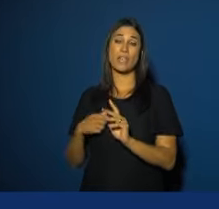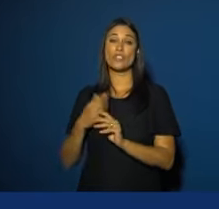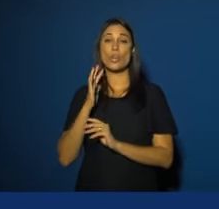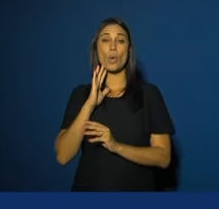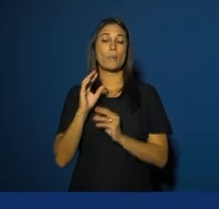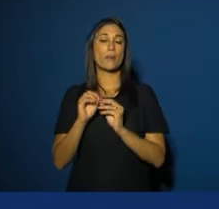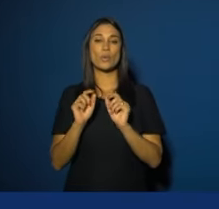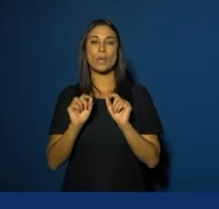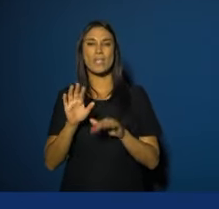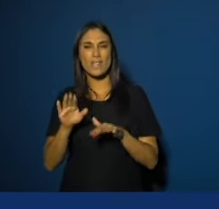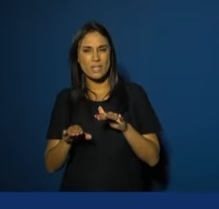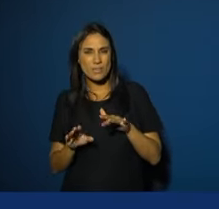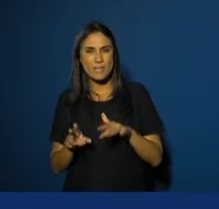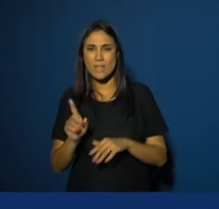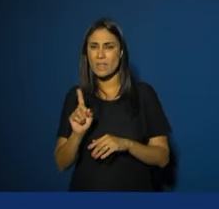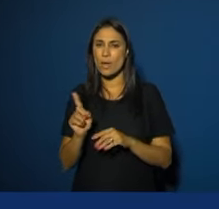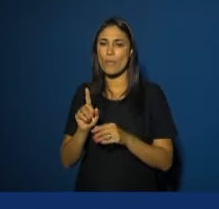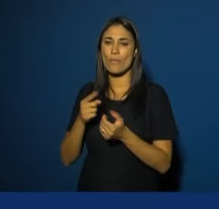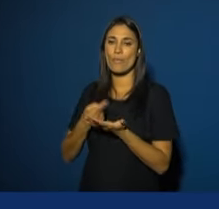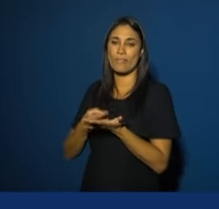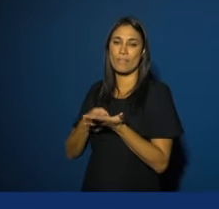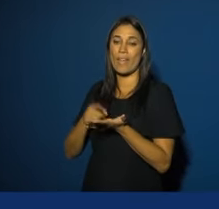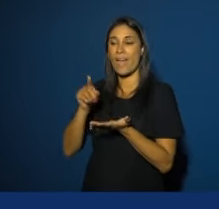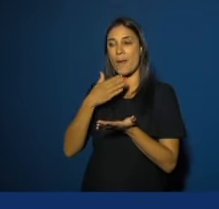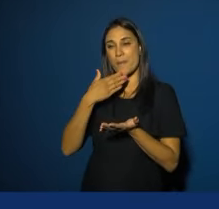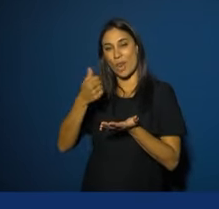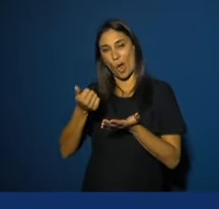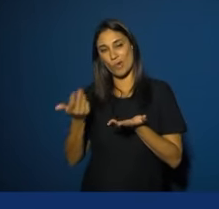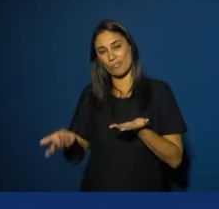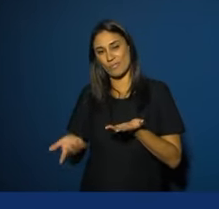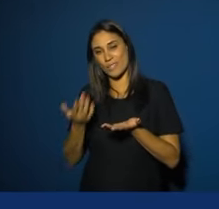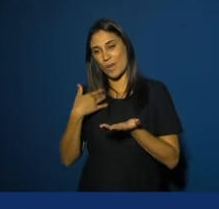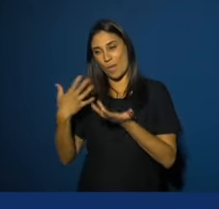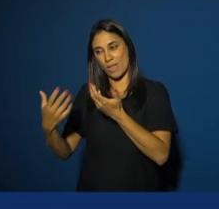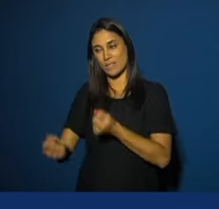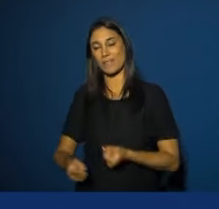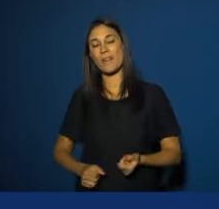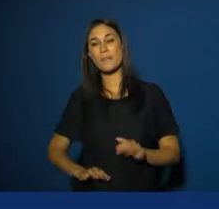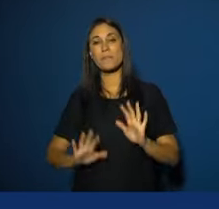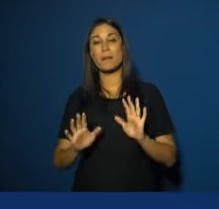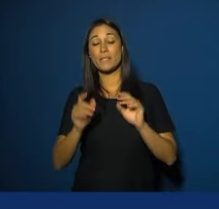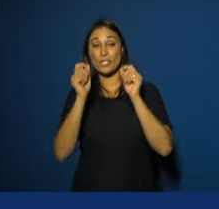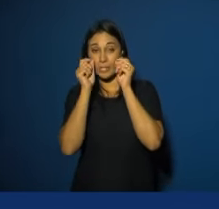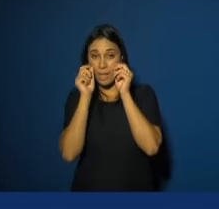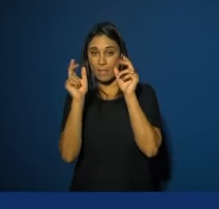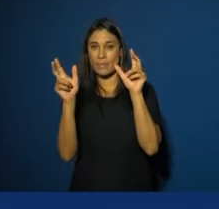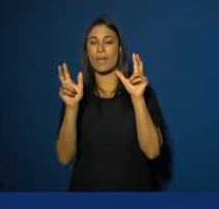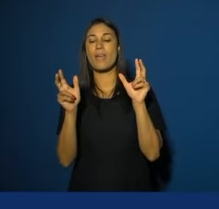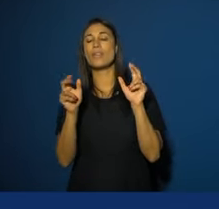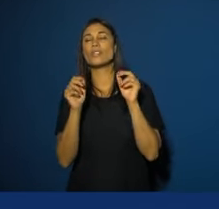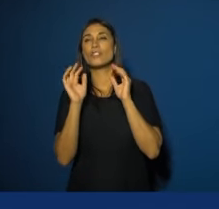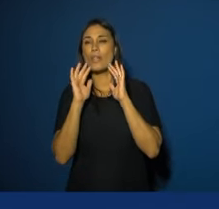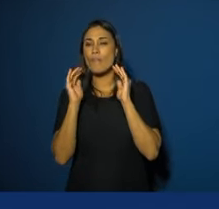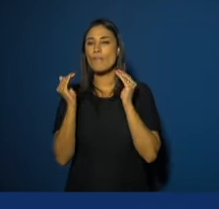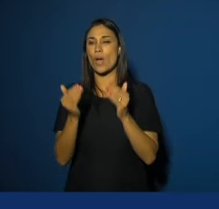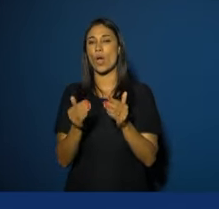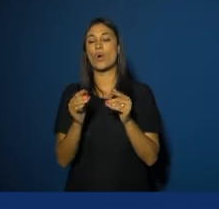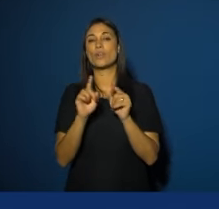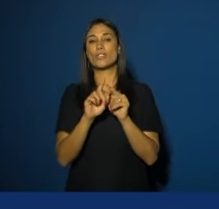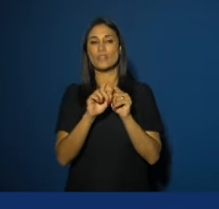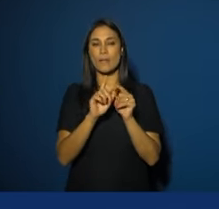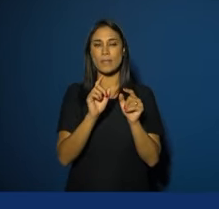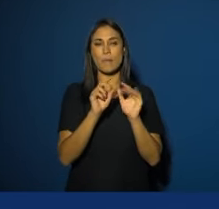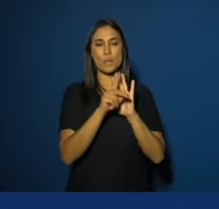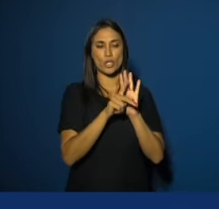filosofia que, às vezes, não fazer o negócio é o melhor negócio, tá, Vitório? Mas a gente está atento, está olhando, a gente faz reengenharia